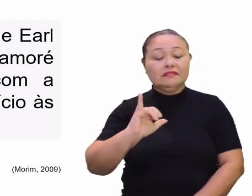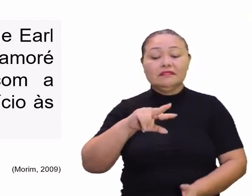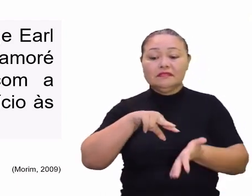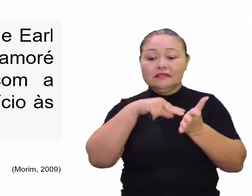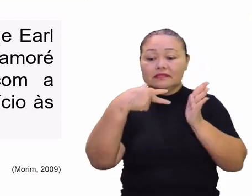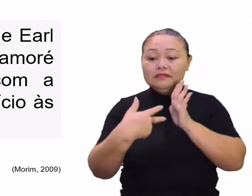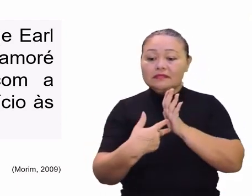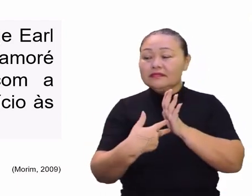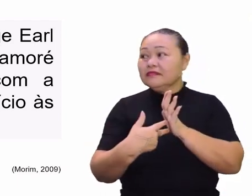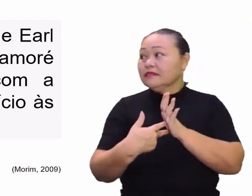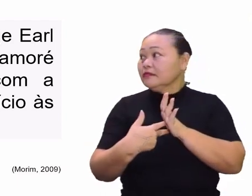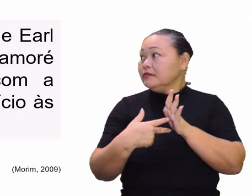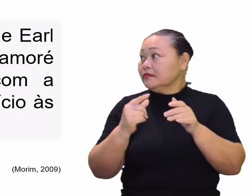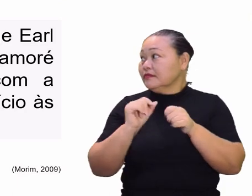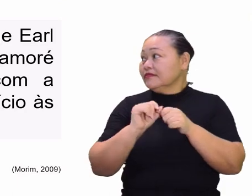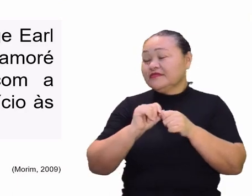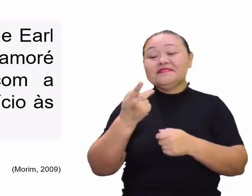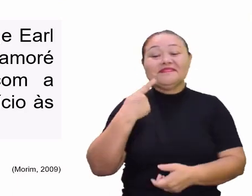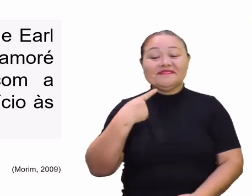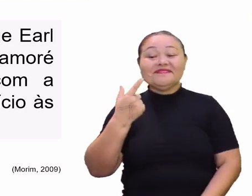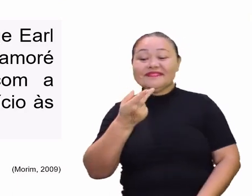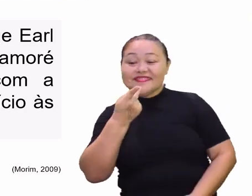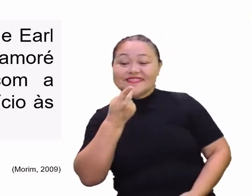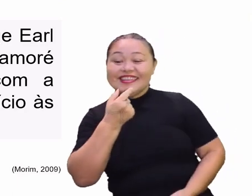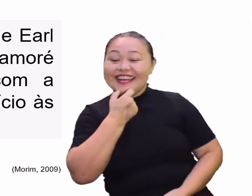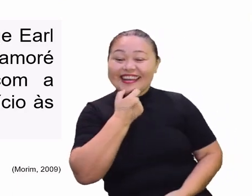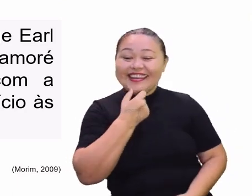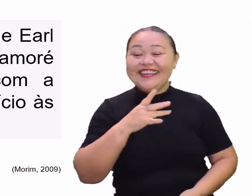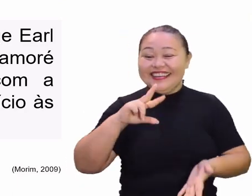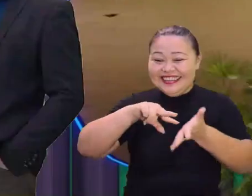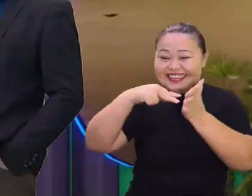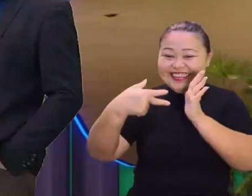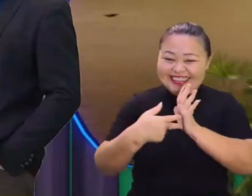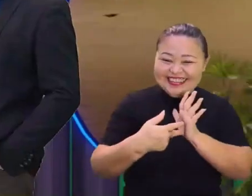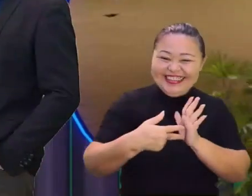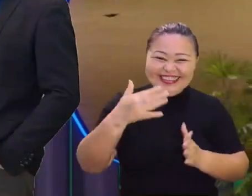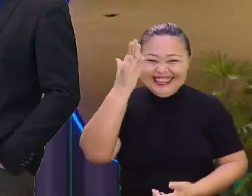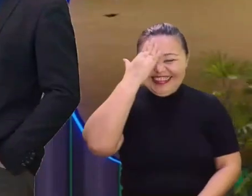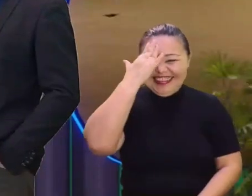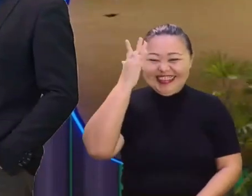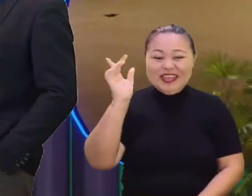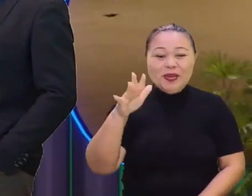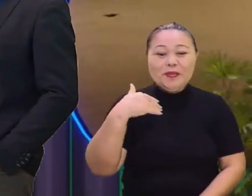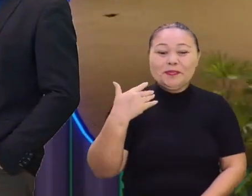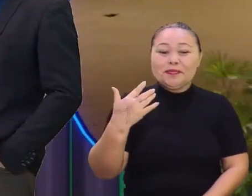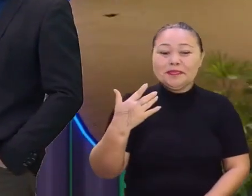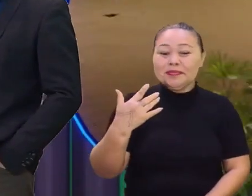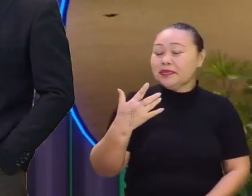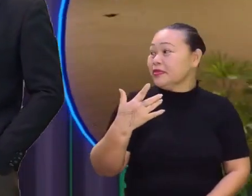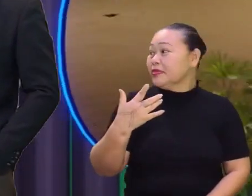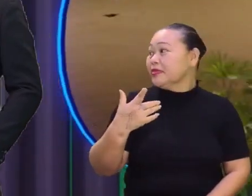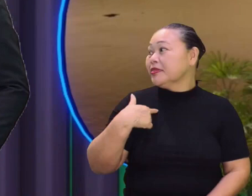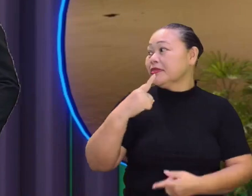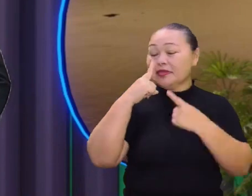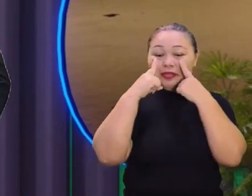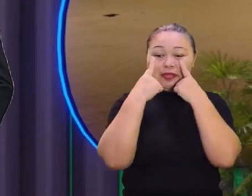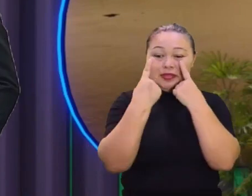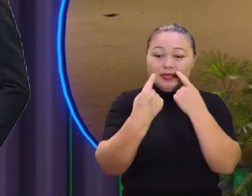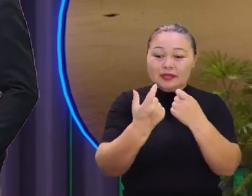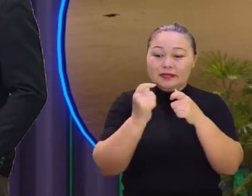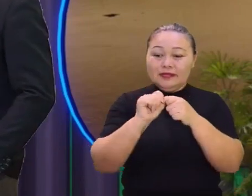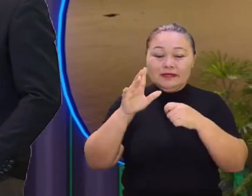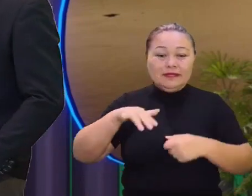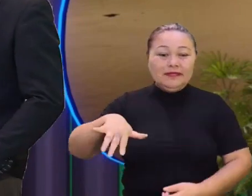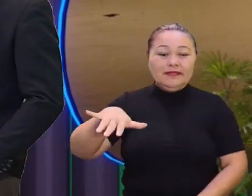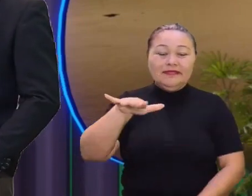significado. Rogério, eu não sei falar inglês, mas o significado eu sei. Beleza. Rogério, o interessante disso